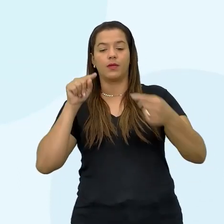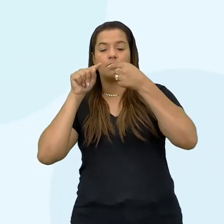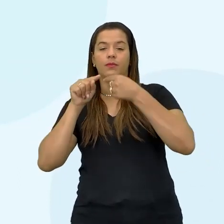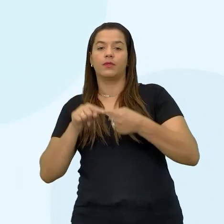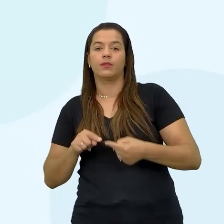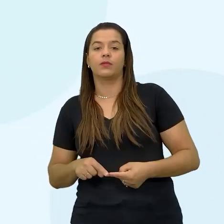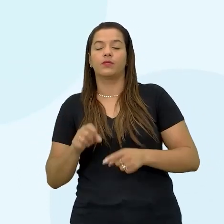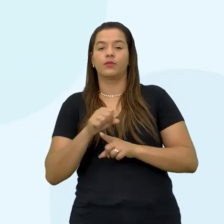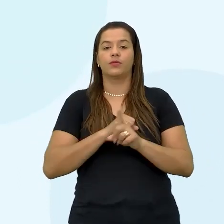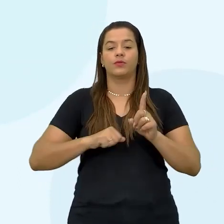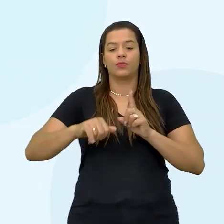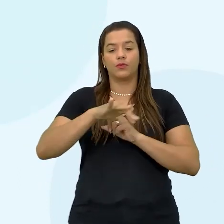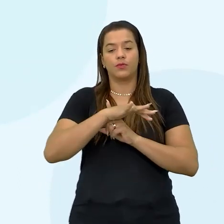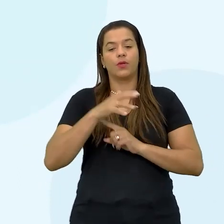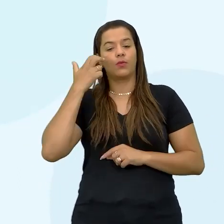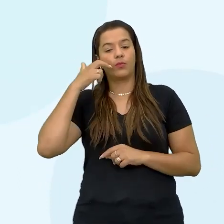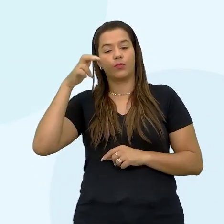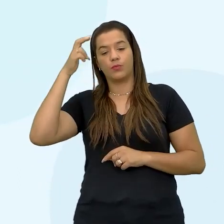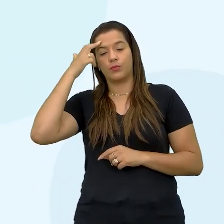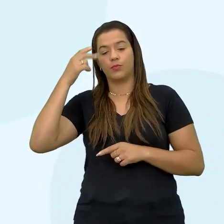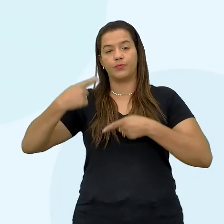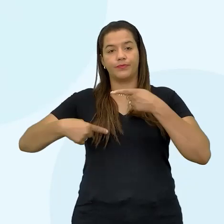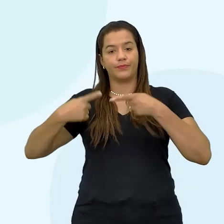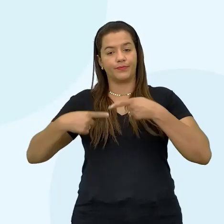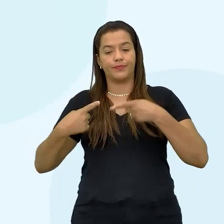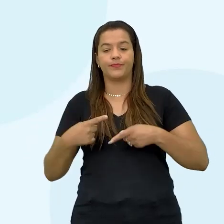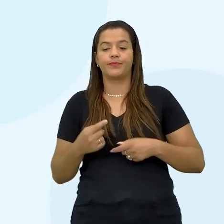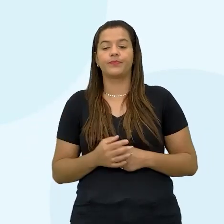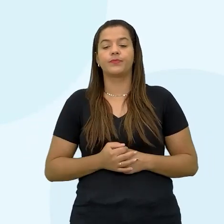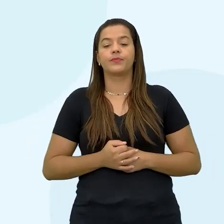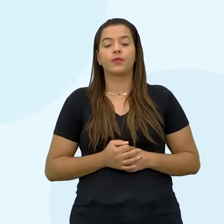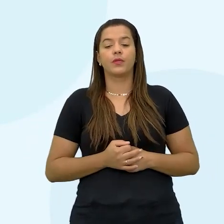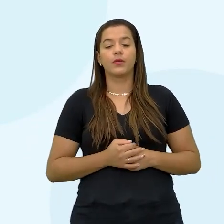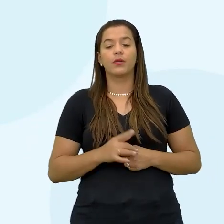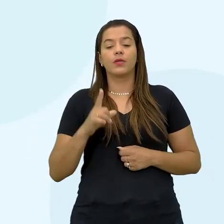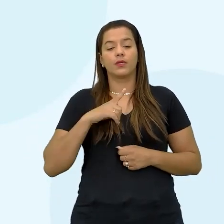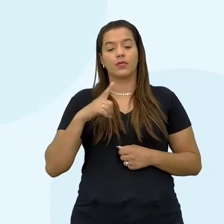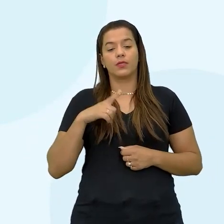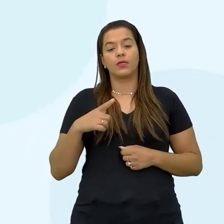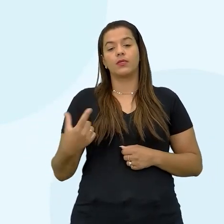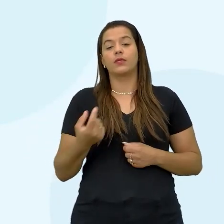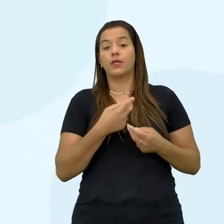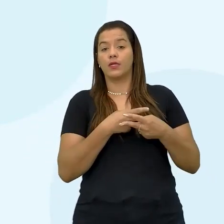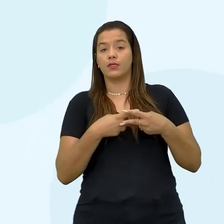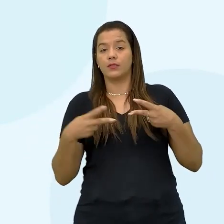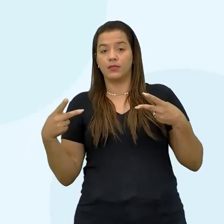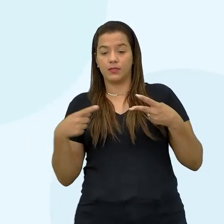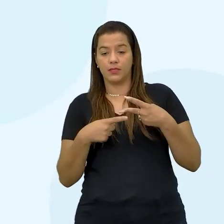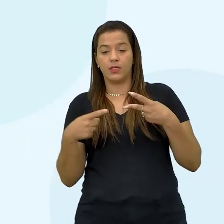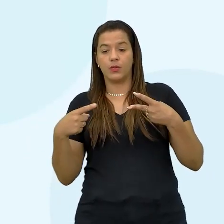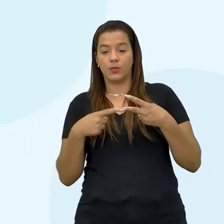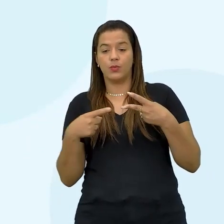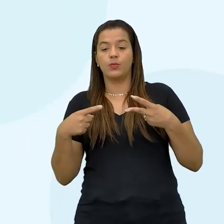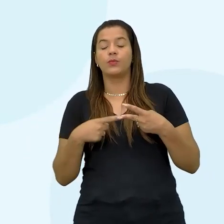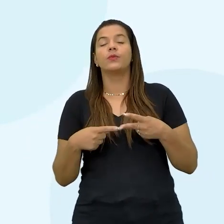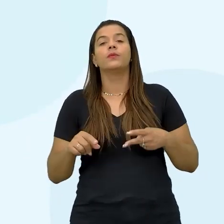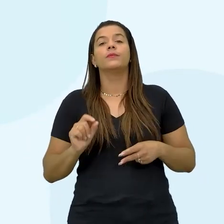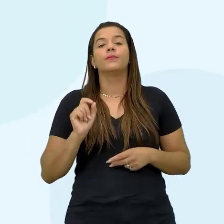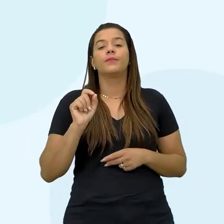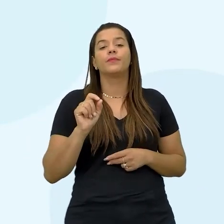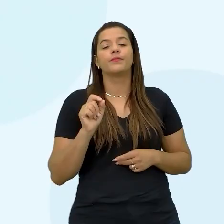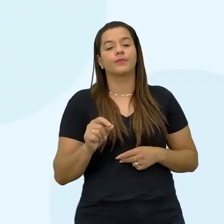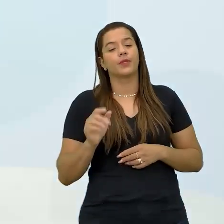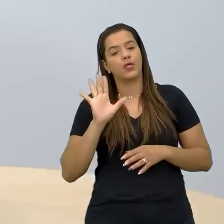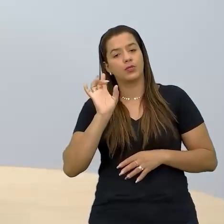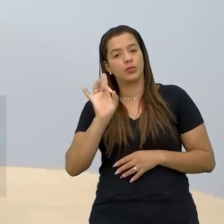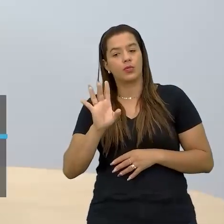social, política, artística e cultural. E para a segunda semana, lembrando que são apenas sugestões, o professor pode